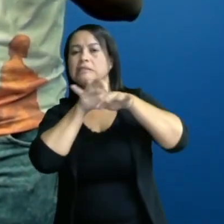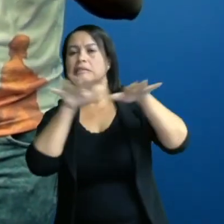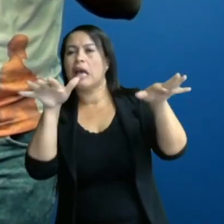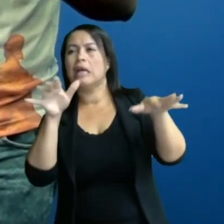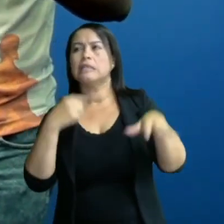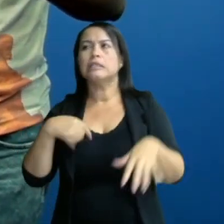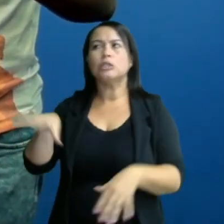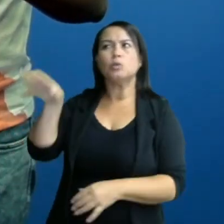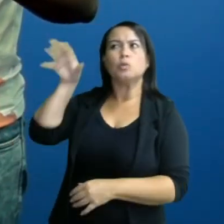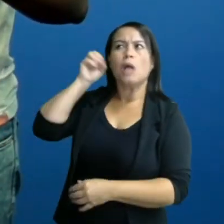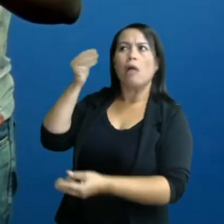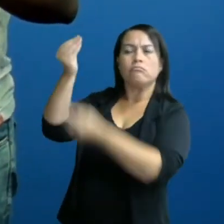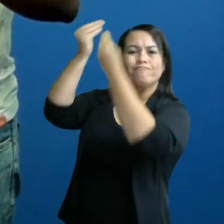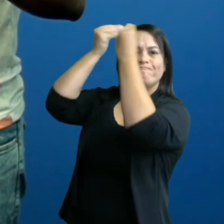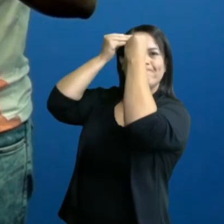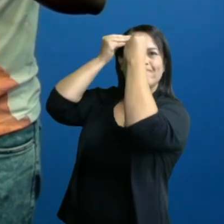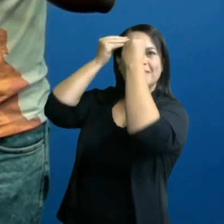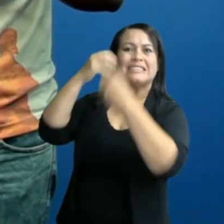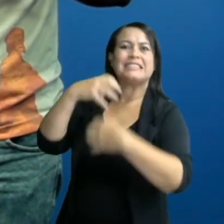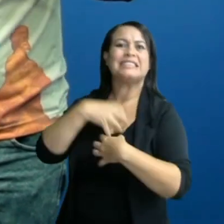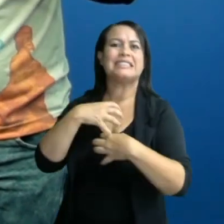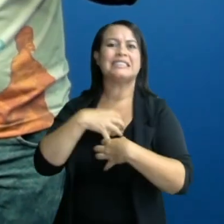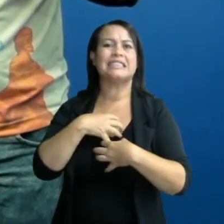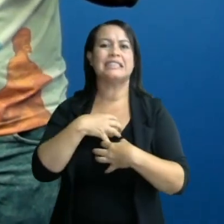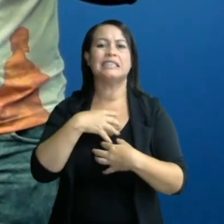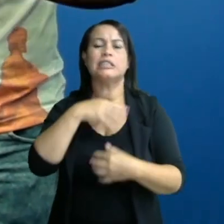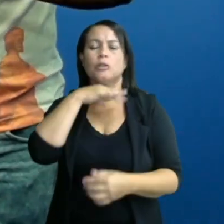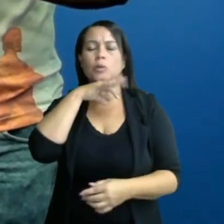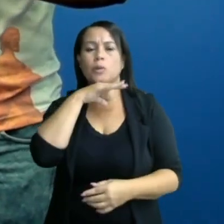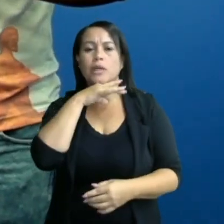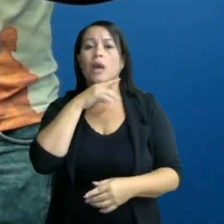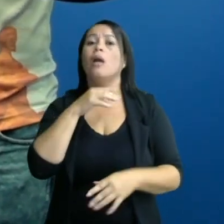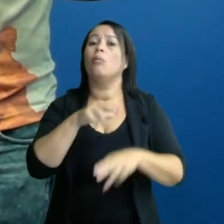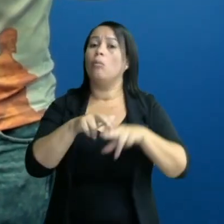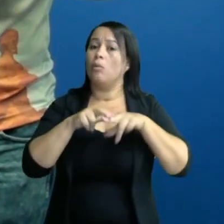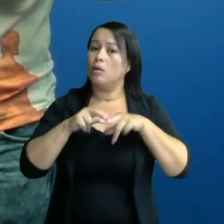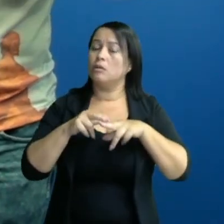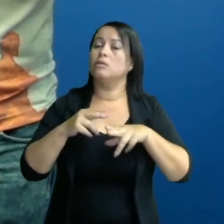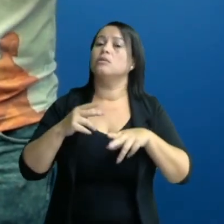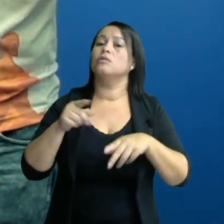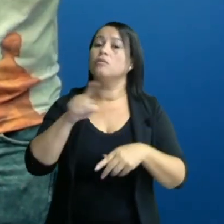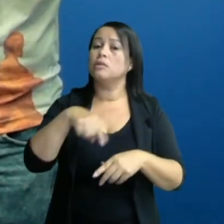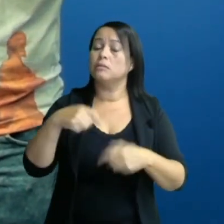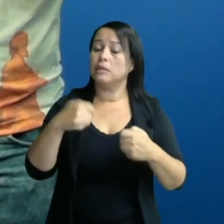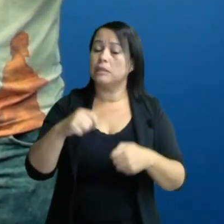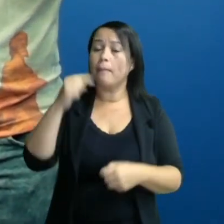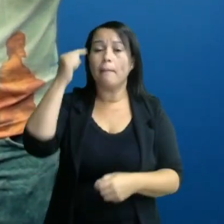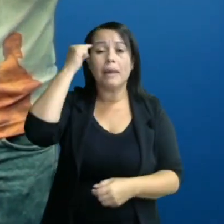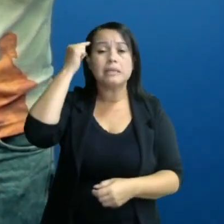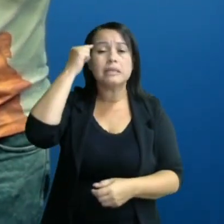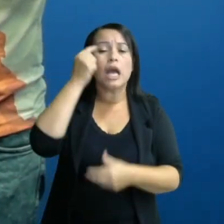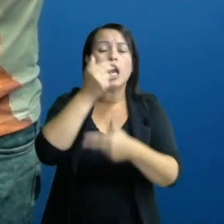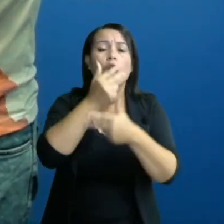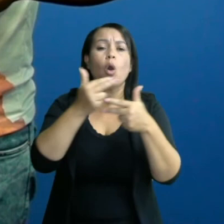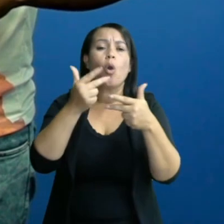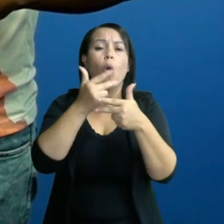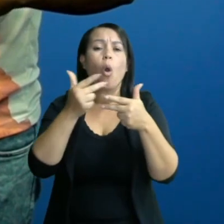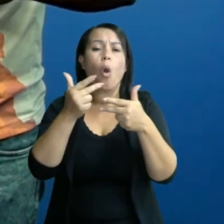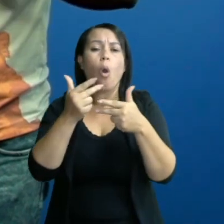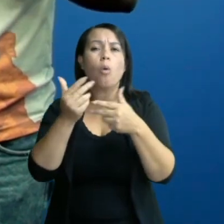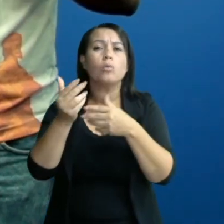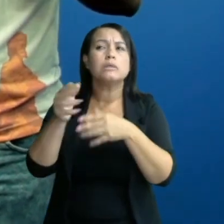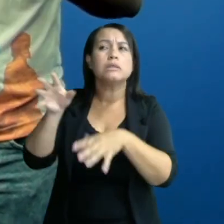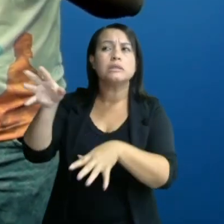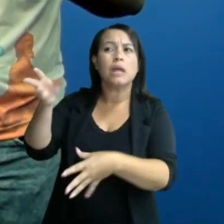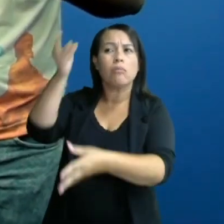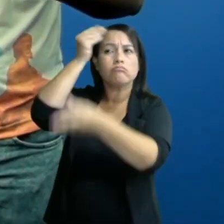que nos fazem mal. Por isso, procure sempre encher sua mente de coisas que